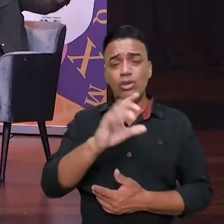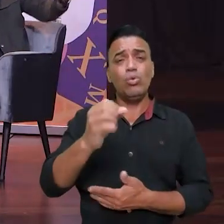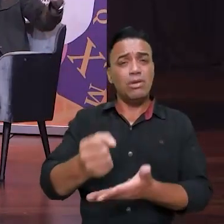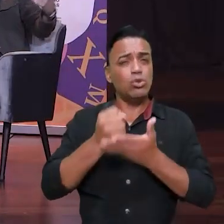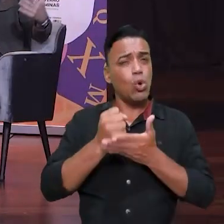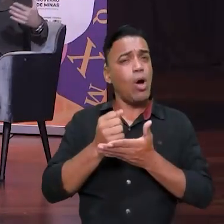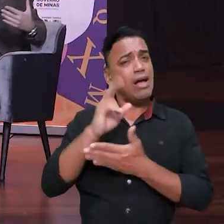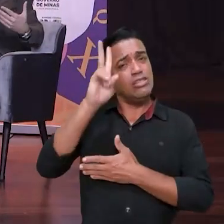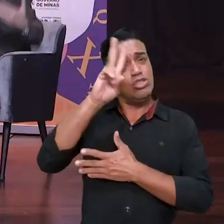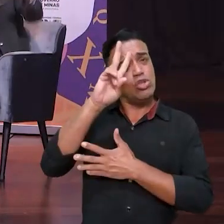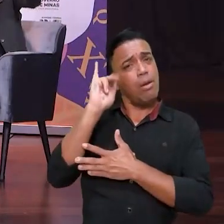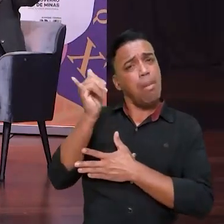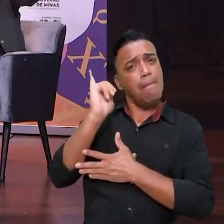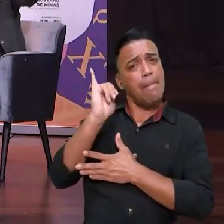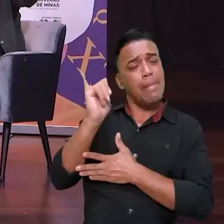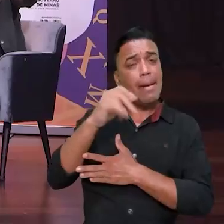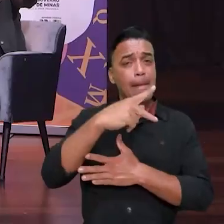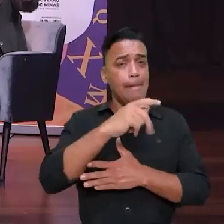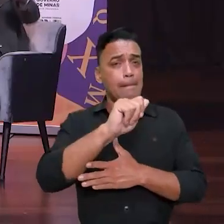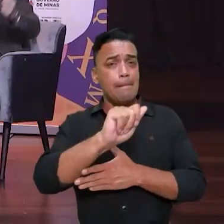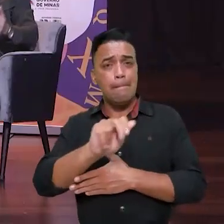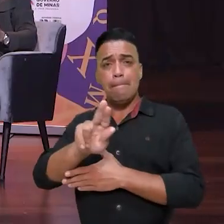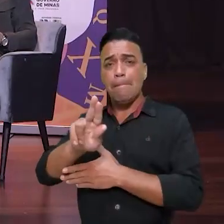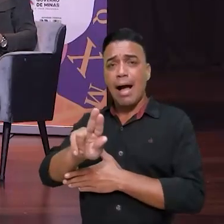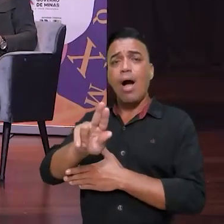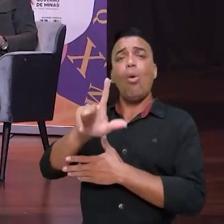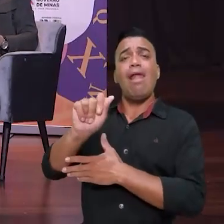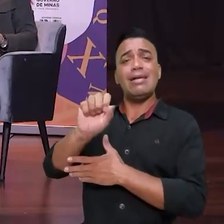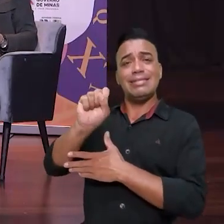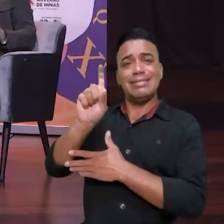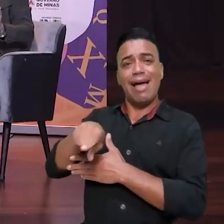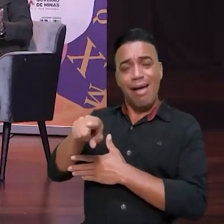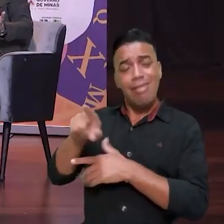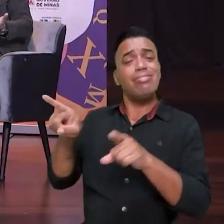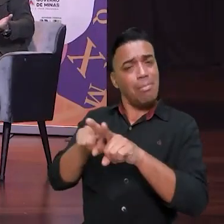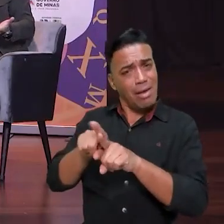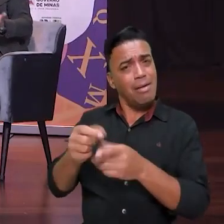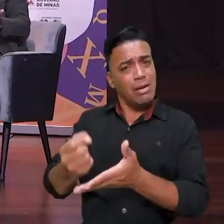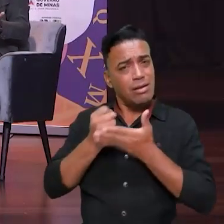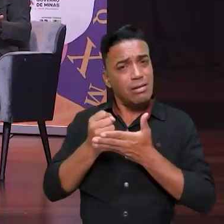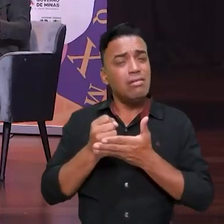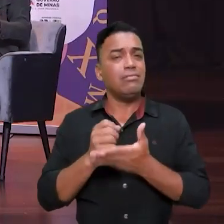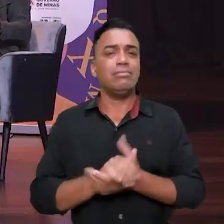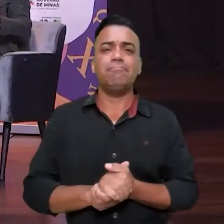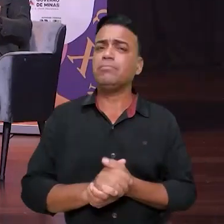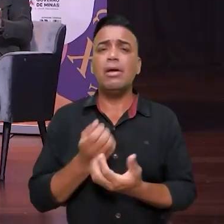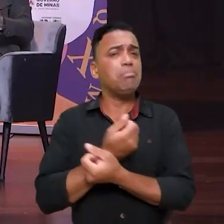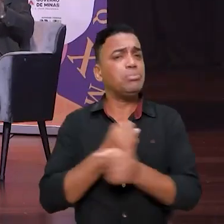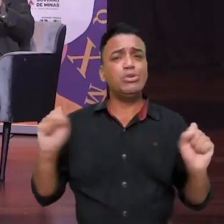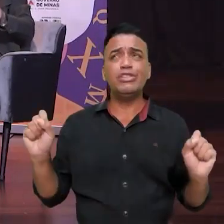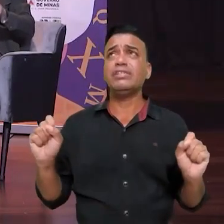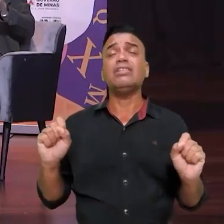histórias, aonde a gente, e Paula Sá também, né? Aonde a gente, cara, não é possível. Porque,